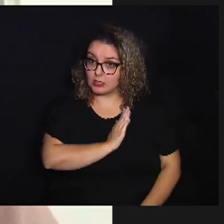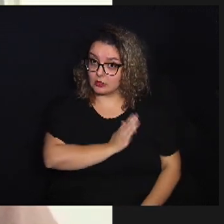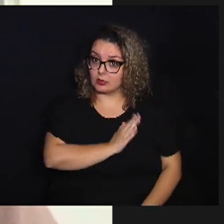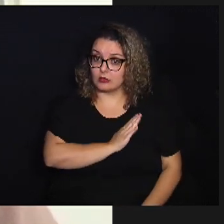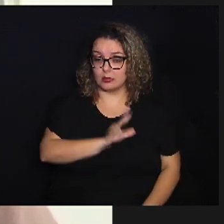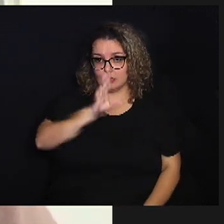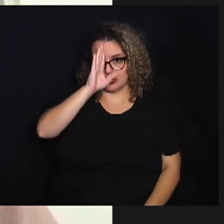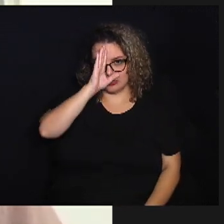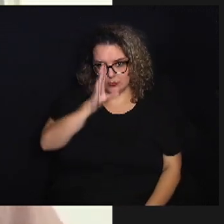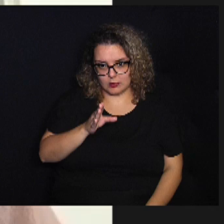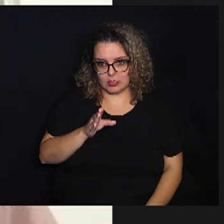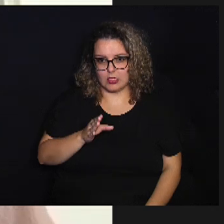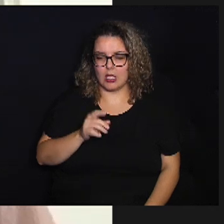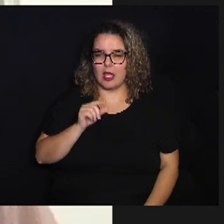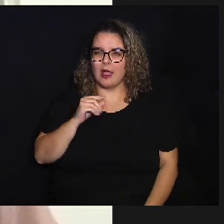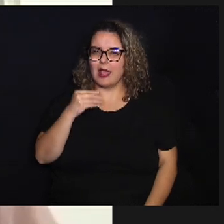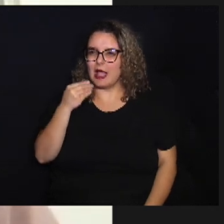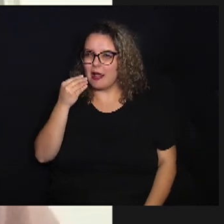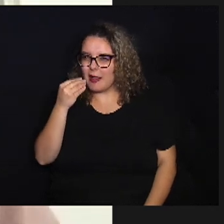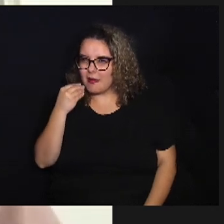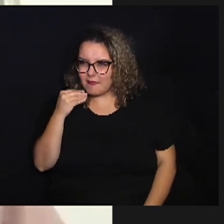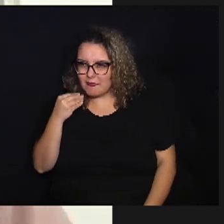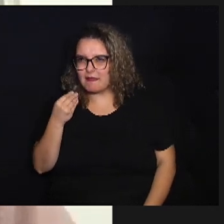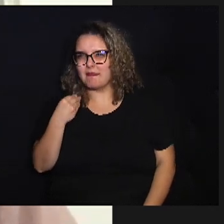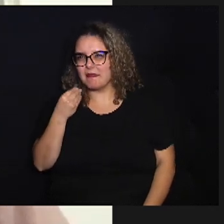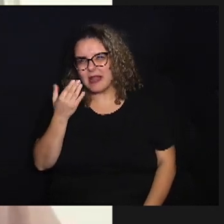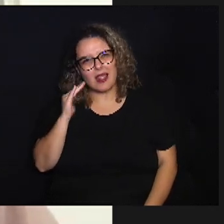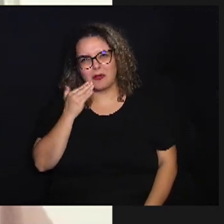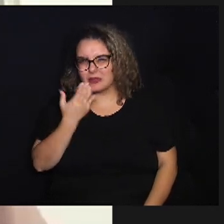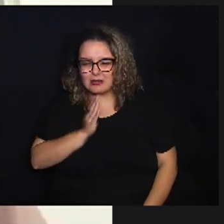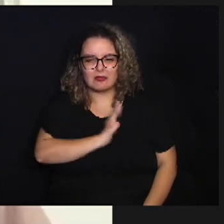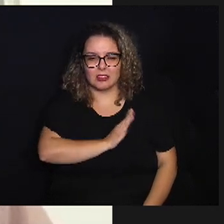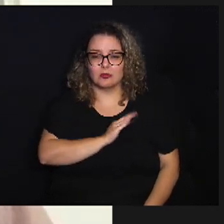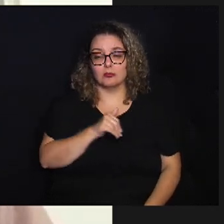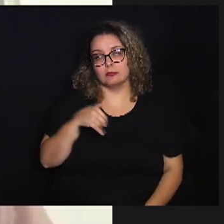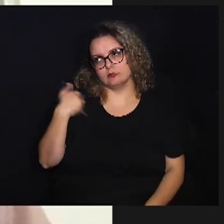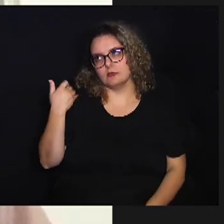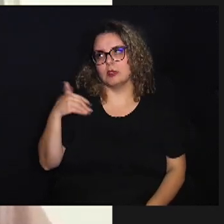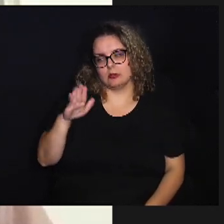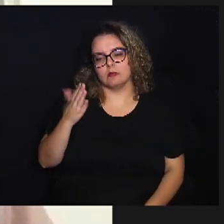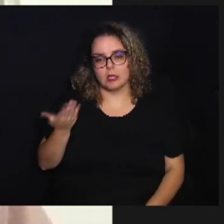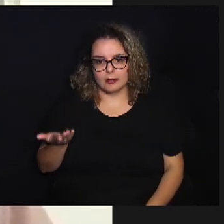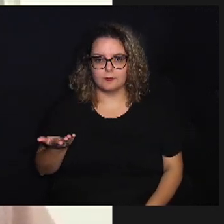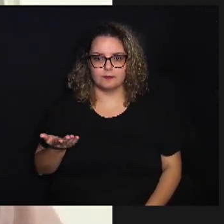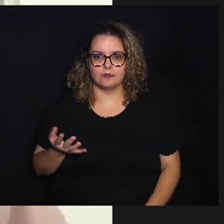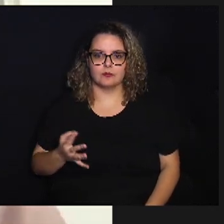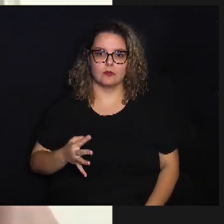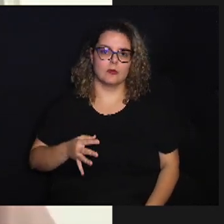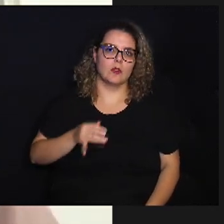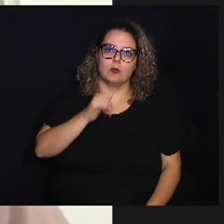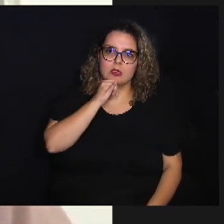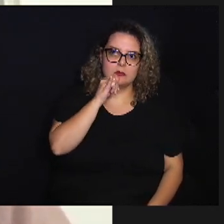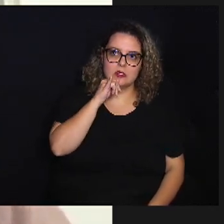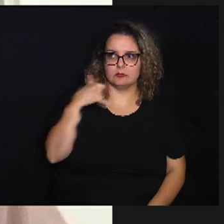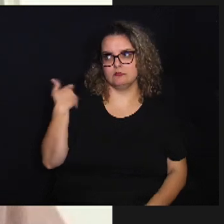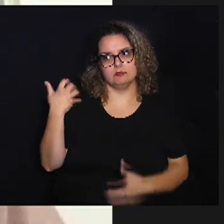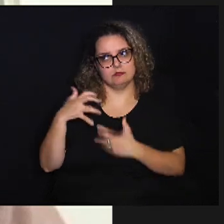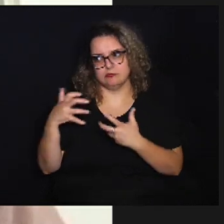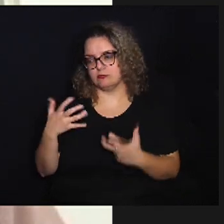principalmente a insuficiência cardíaca, numa etapa mais avançada da vida, né? Então, a partir ali da quarta década de vida, a